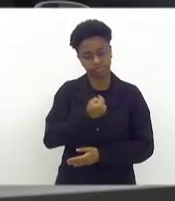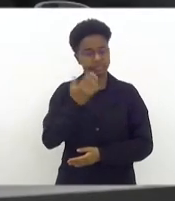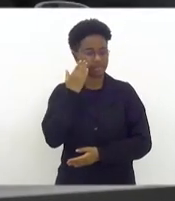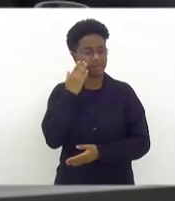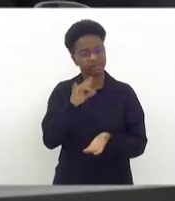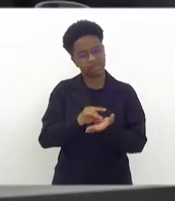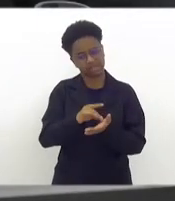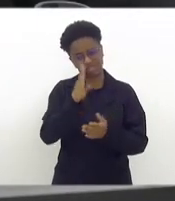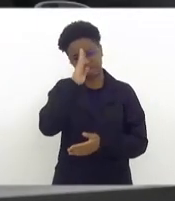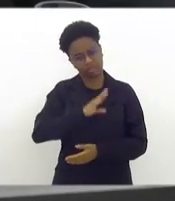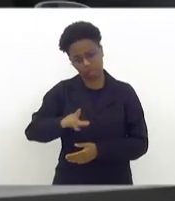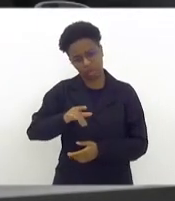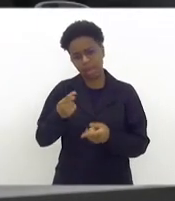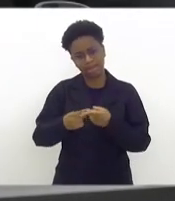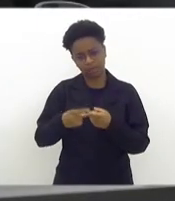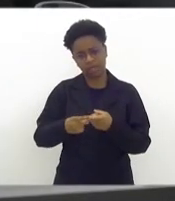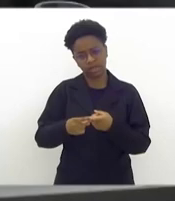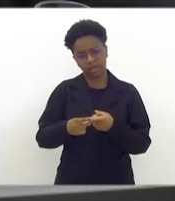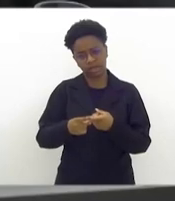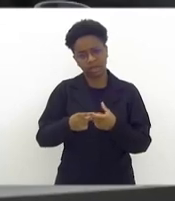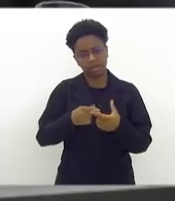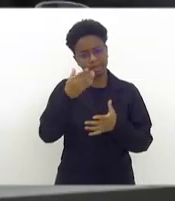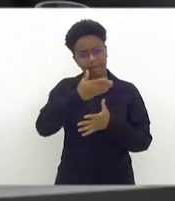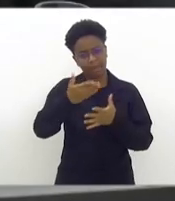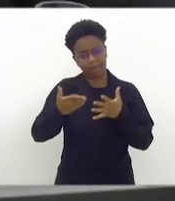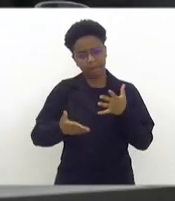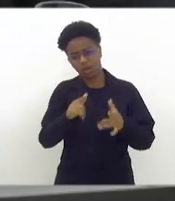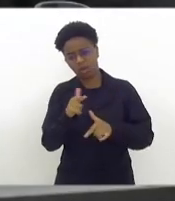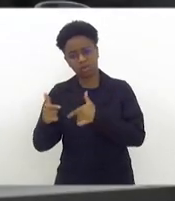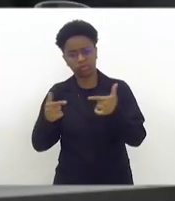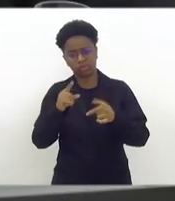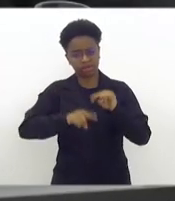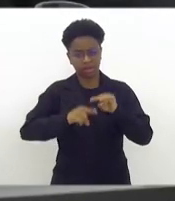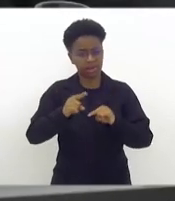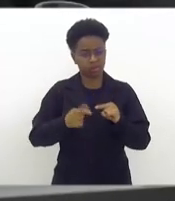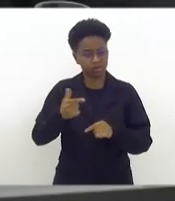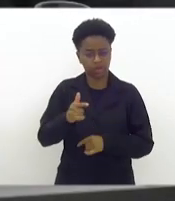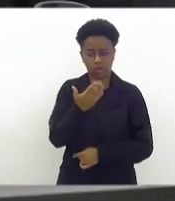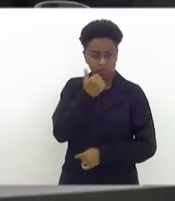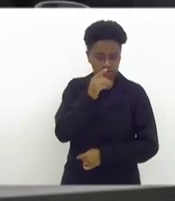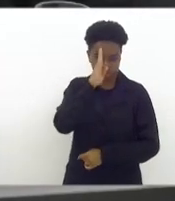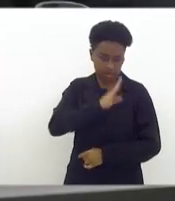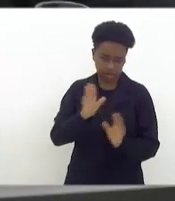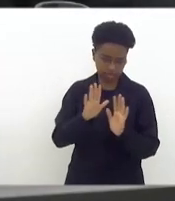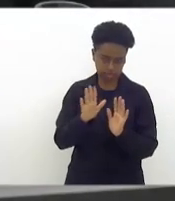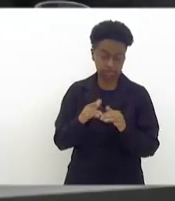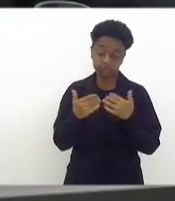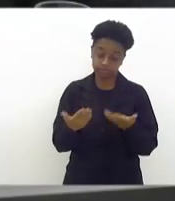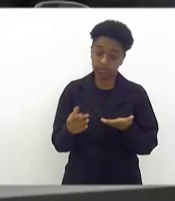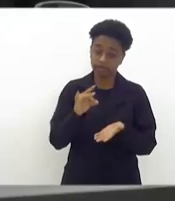sendo repartido pelos outros 30 mil produtos que têm preços livres. Não existe almoço gratuito. Então, isso, na verdade,